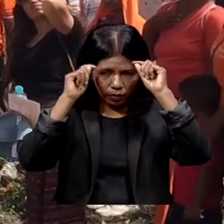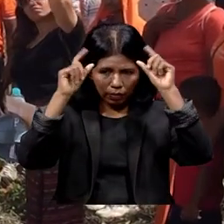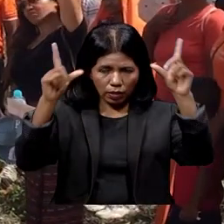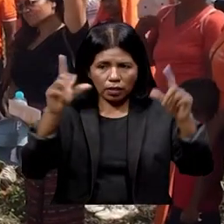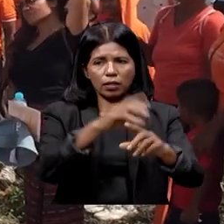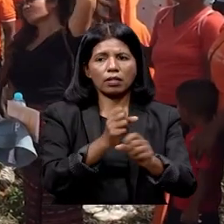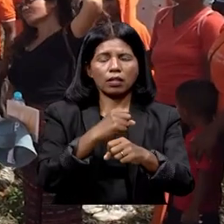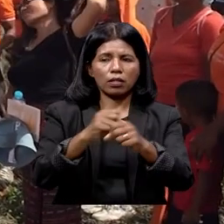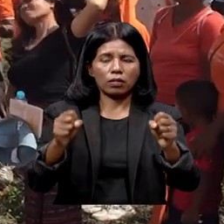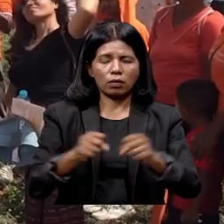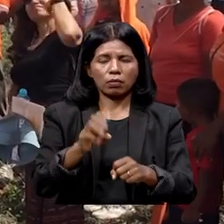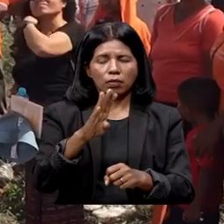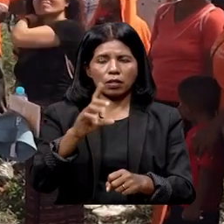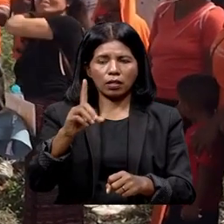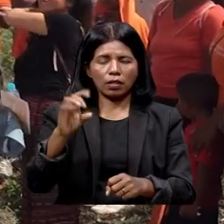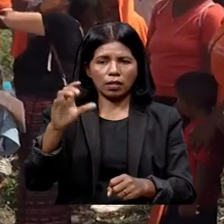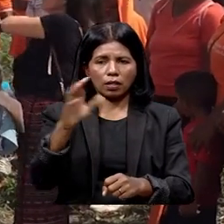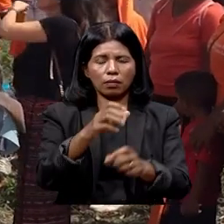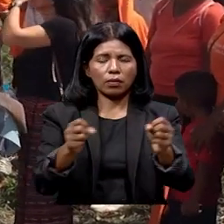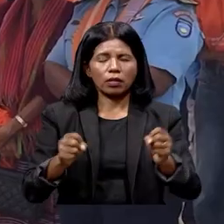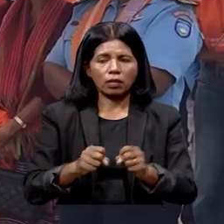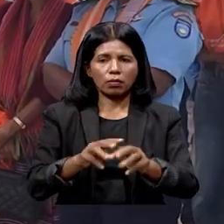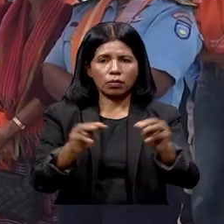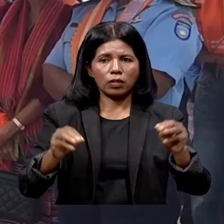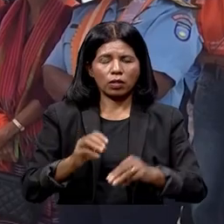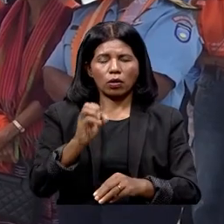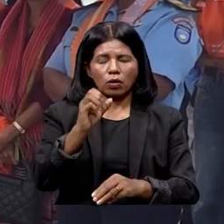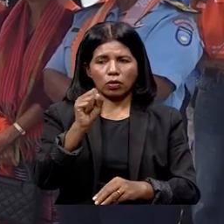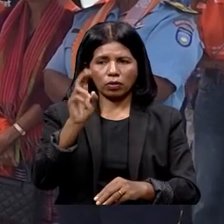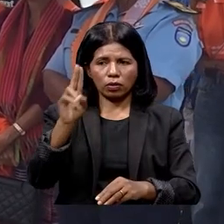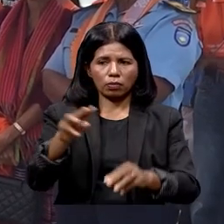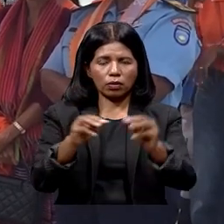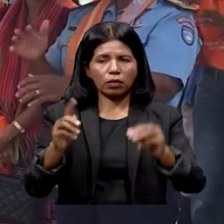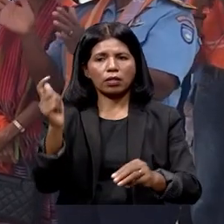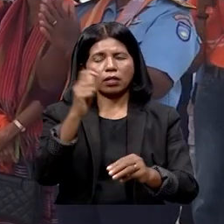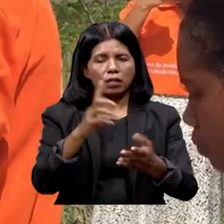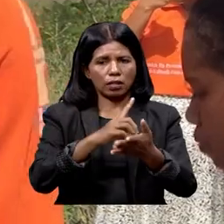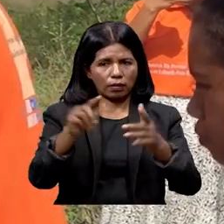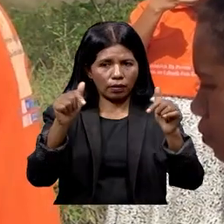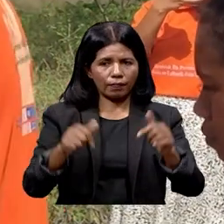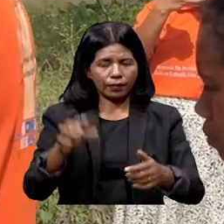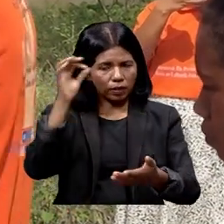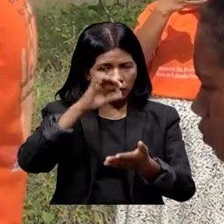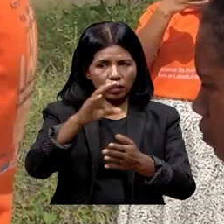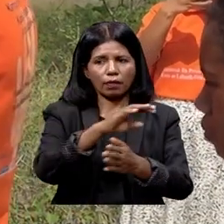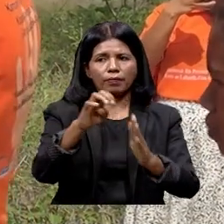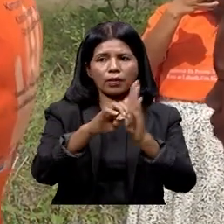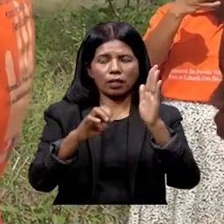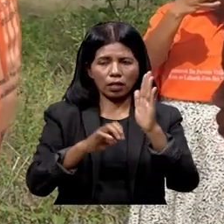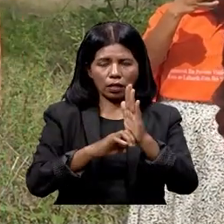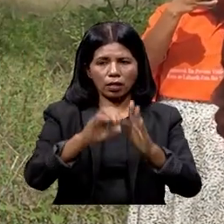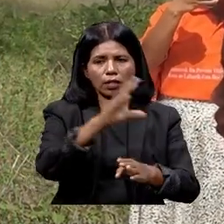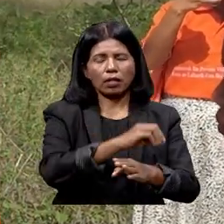neberrealiza e a sucubilale posto administrativo do seu município, fica que terça-feira semana nem. Secretária de Estado da